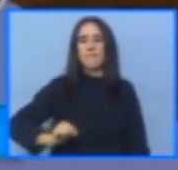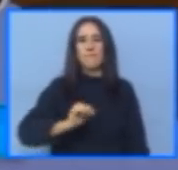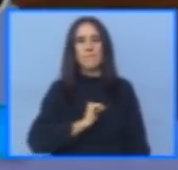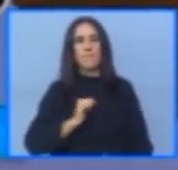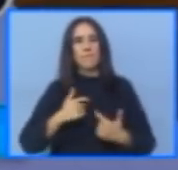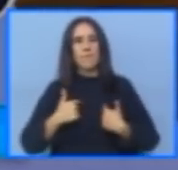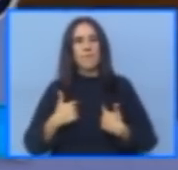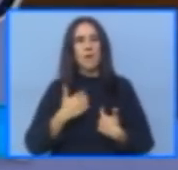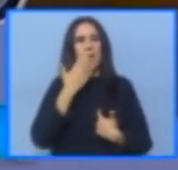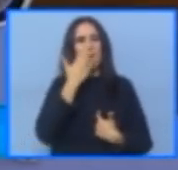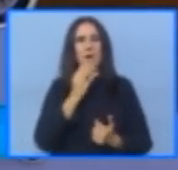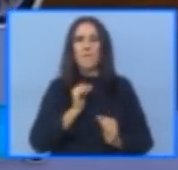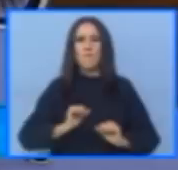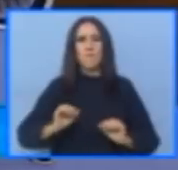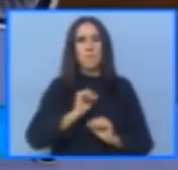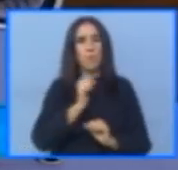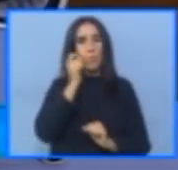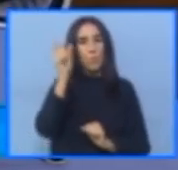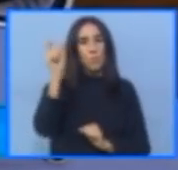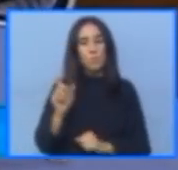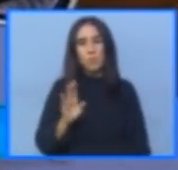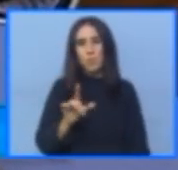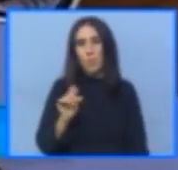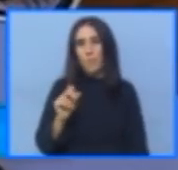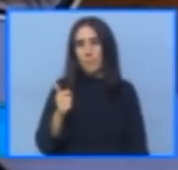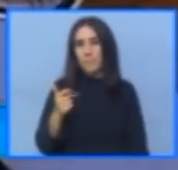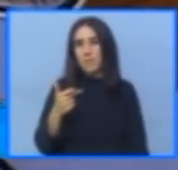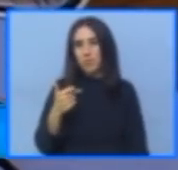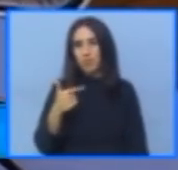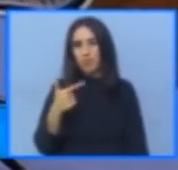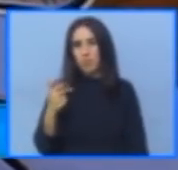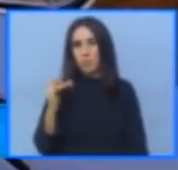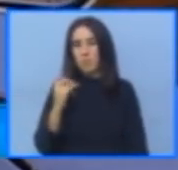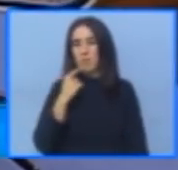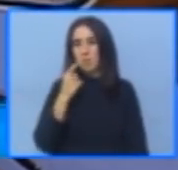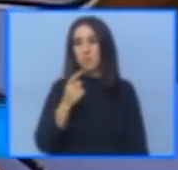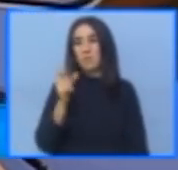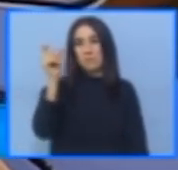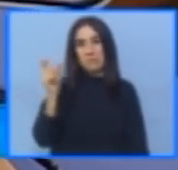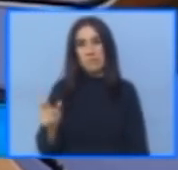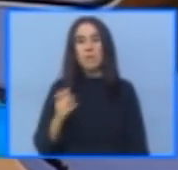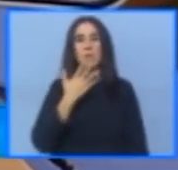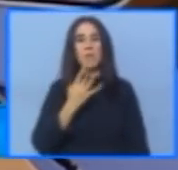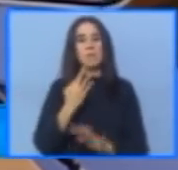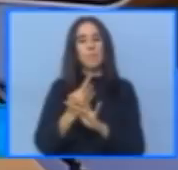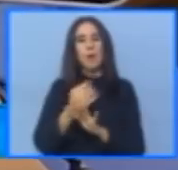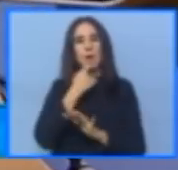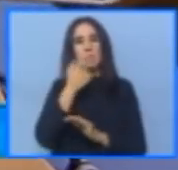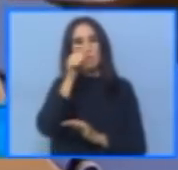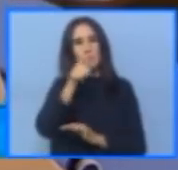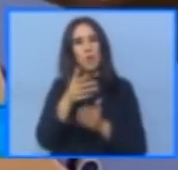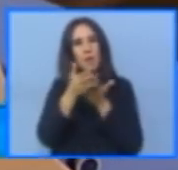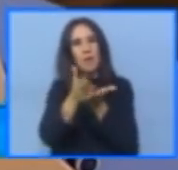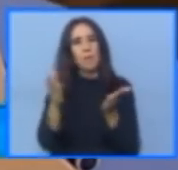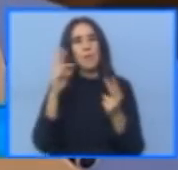fosse uma coisa nossa, João Batista vem nos dizer que a celebração do Natal é sempre abertura ao outro, é a